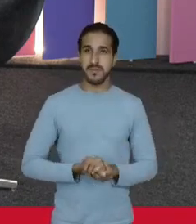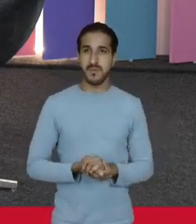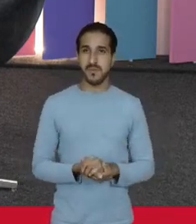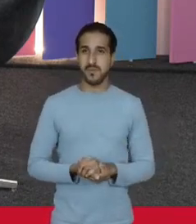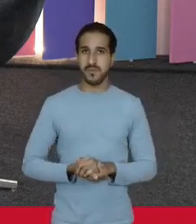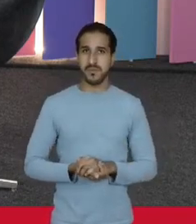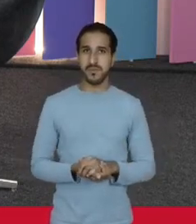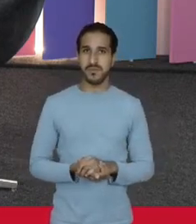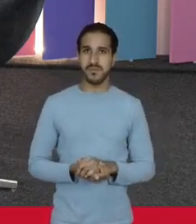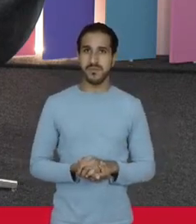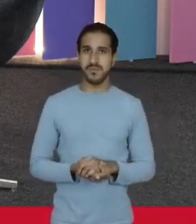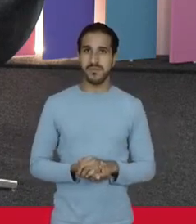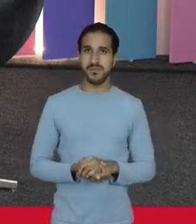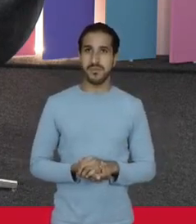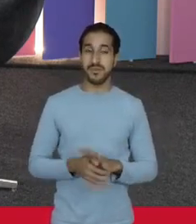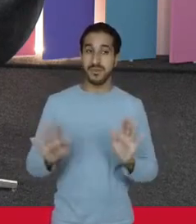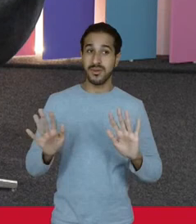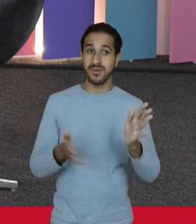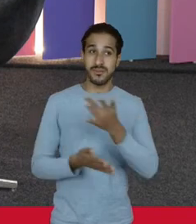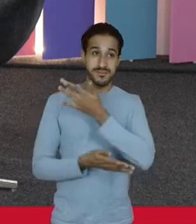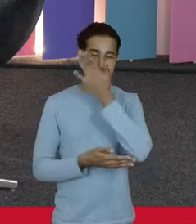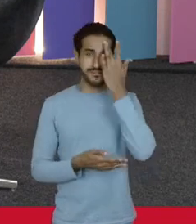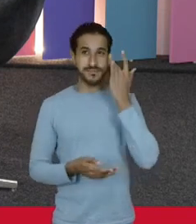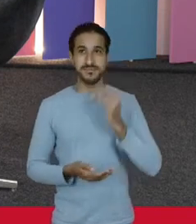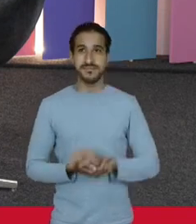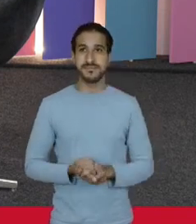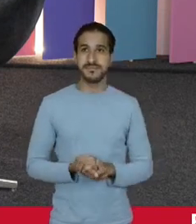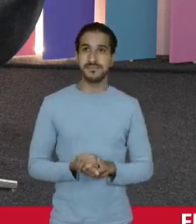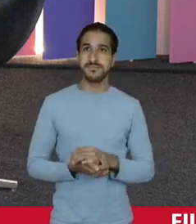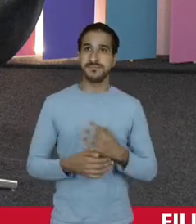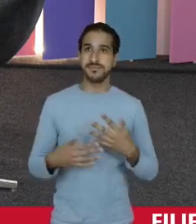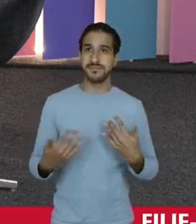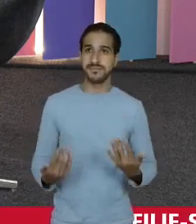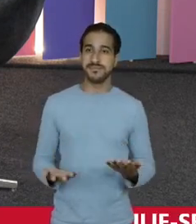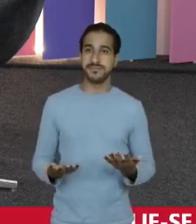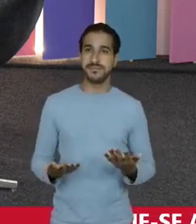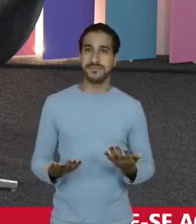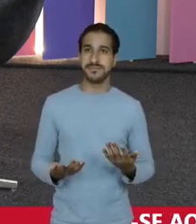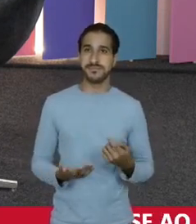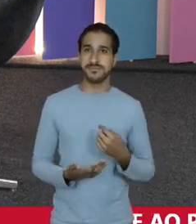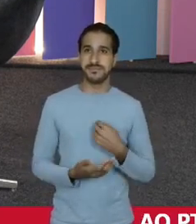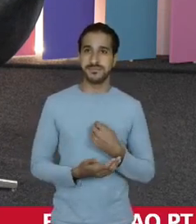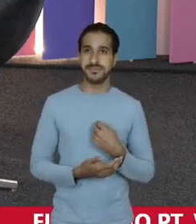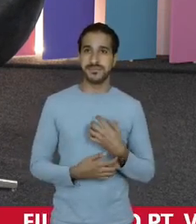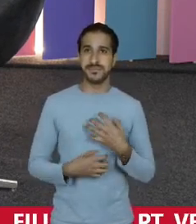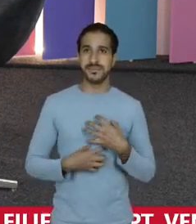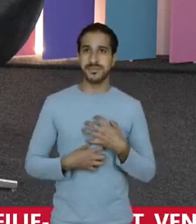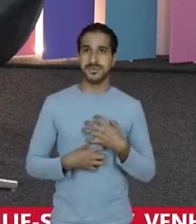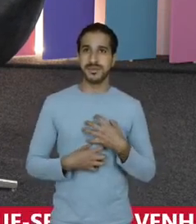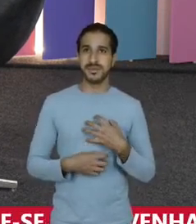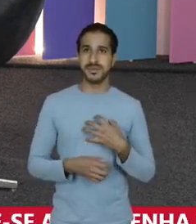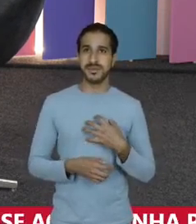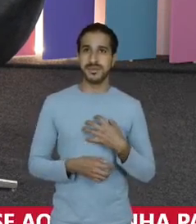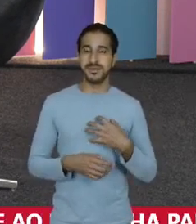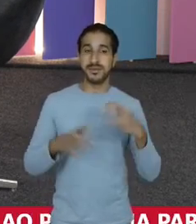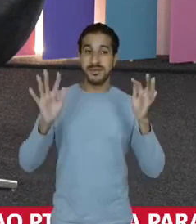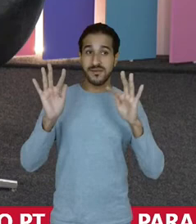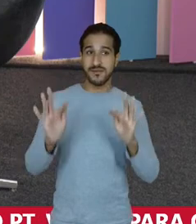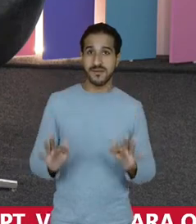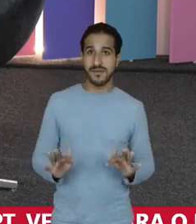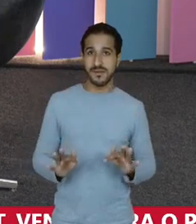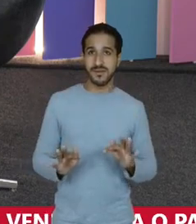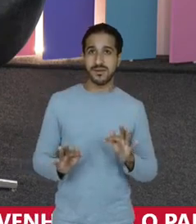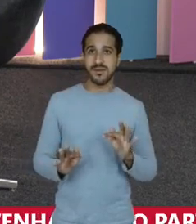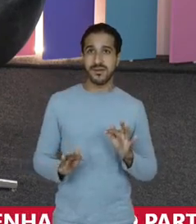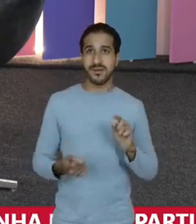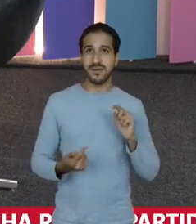Oi, gente. Então, eu Estou muito, muito feliz de poder